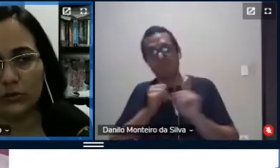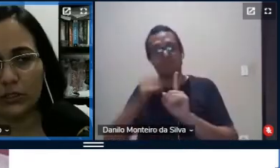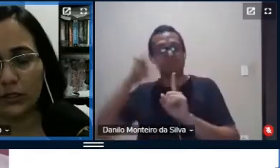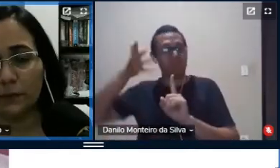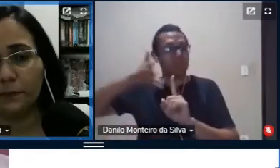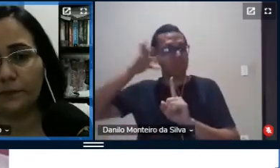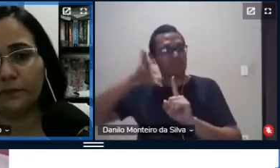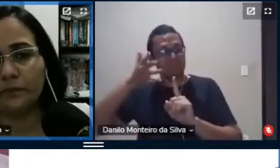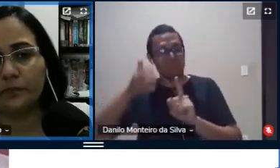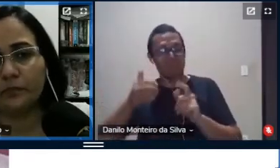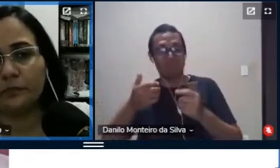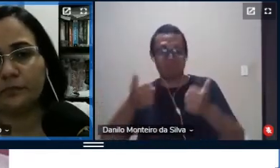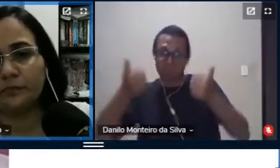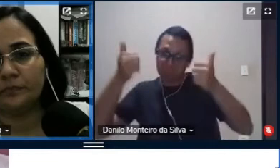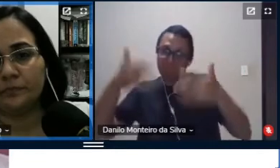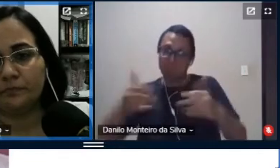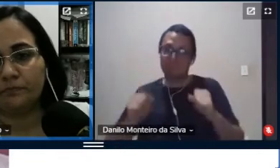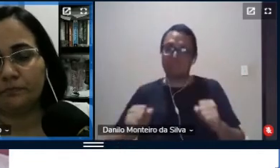tamanho. Legal.